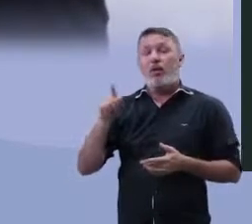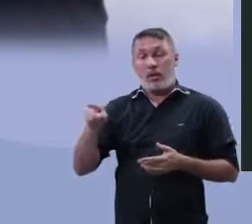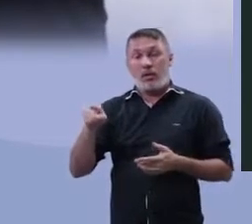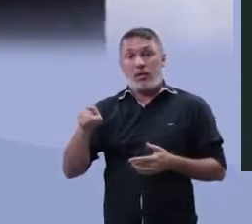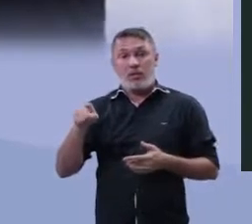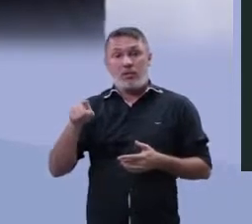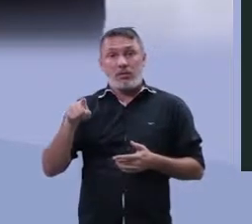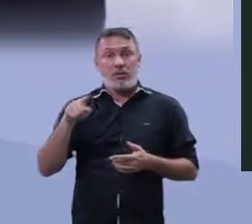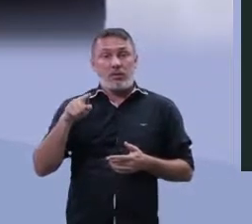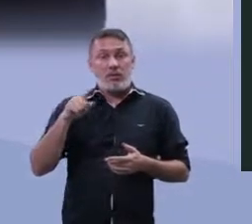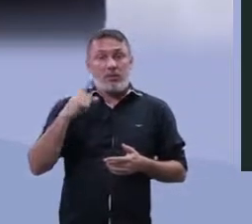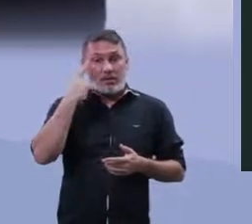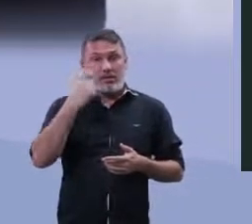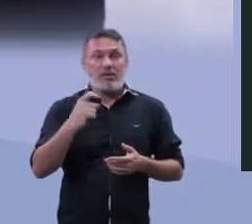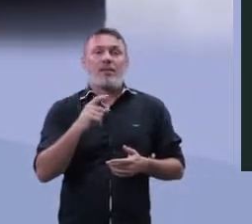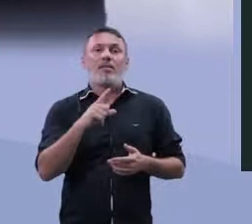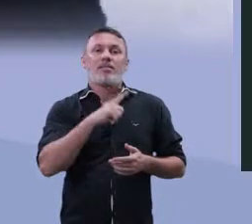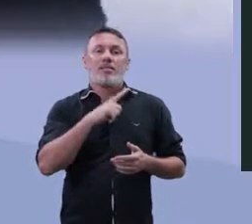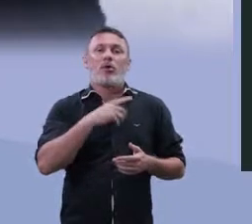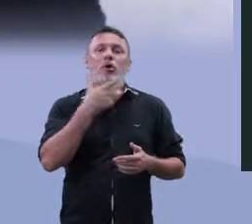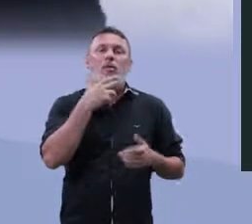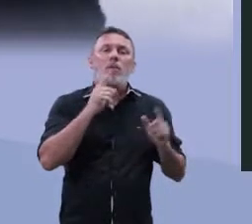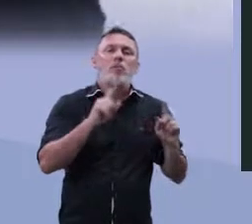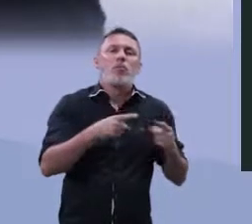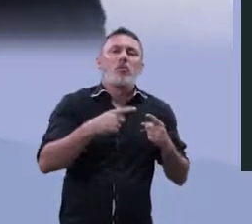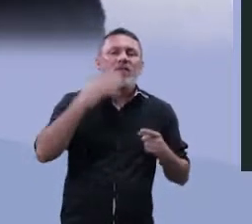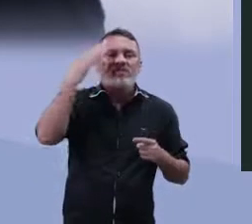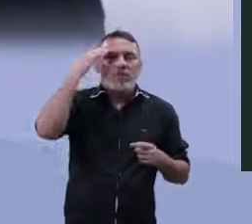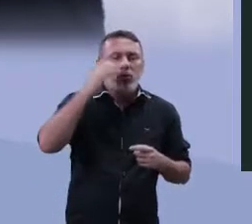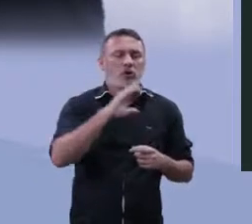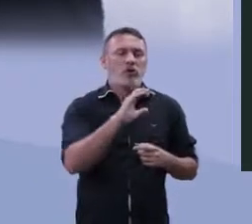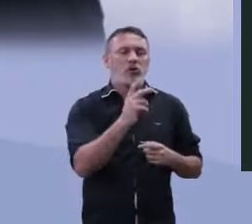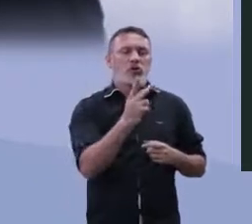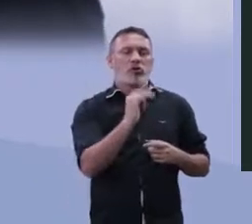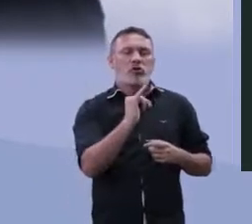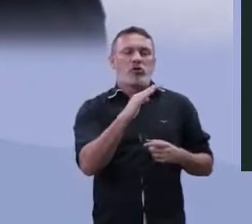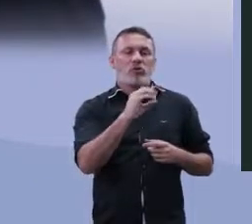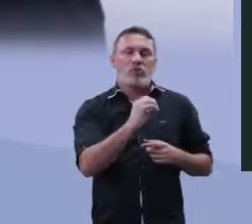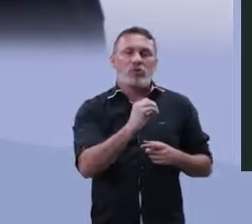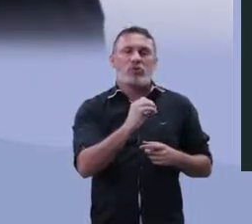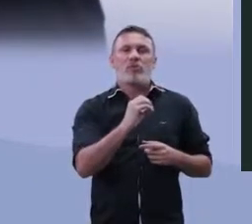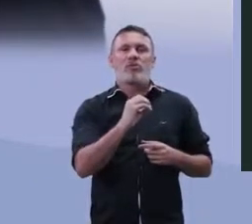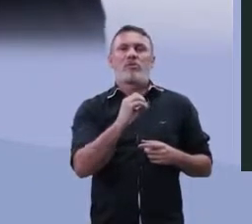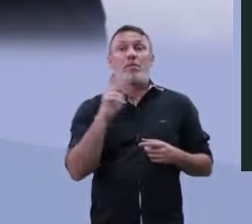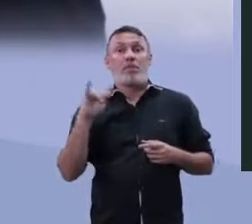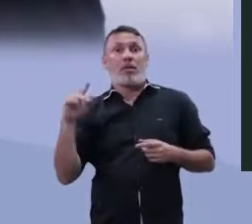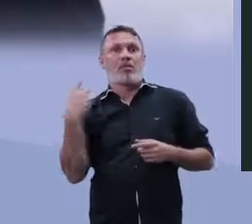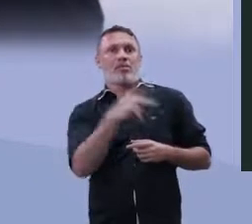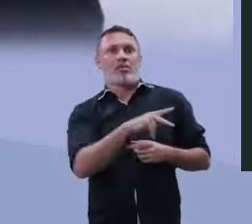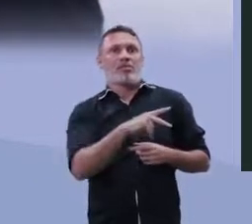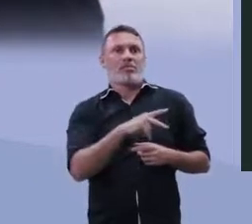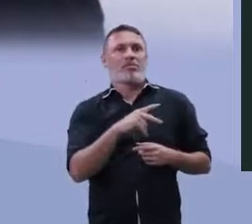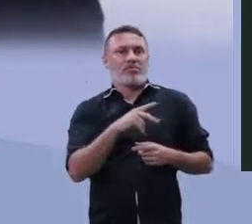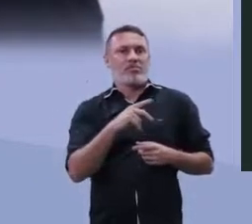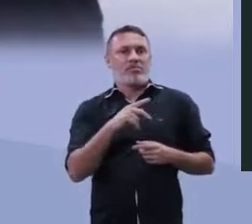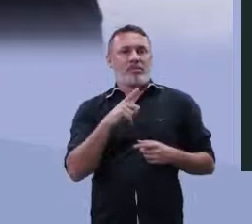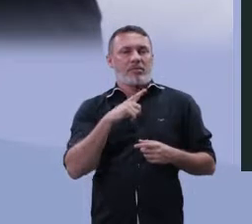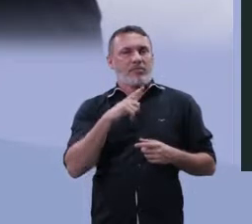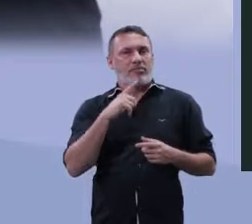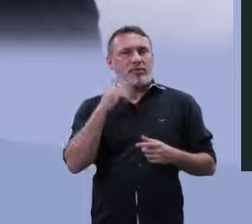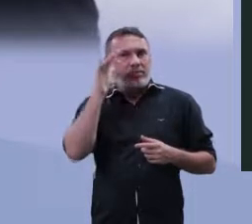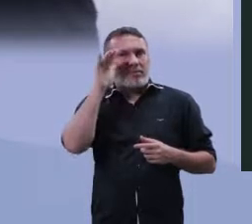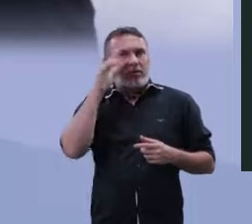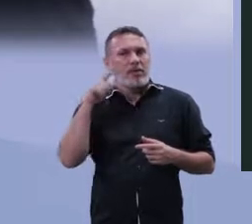Ah, curiosidade, ele é pai do Chico Buarque, o compositor. O que o Buarque de Holanda traz, né, à